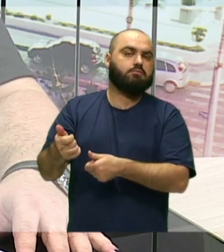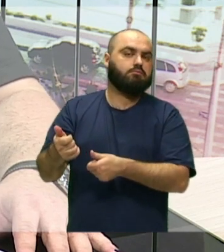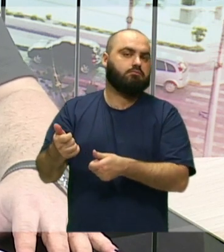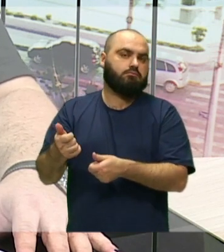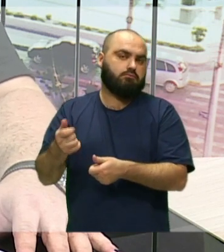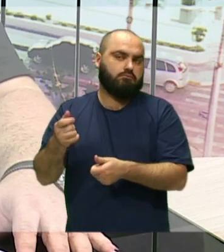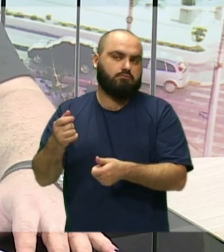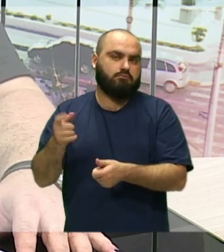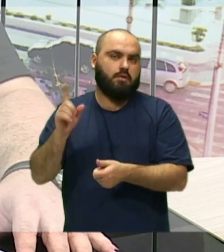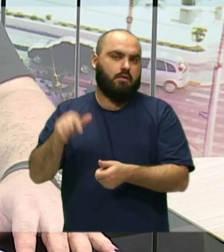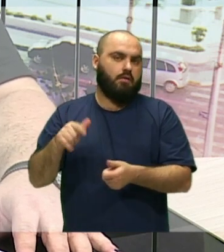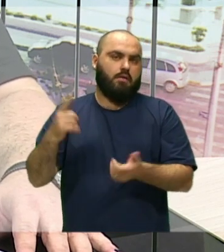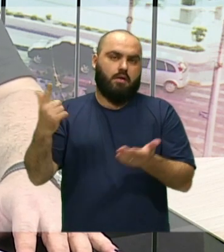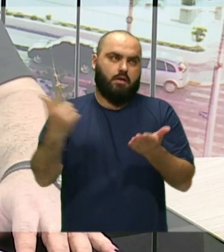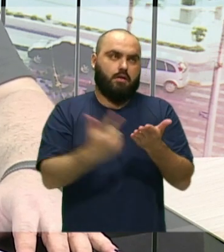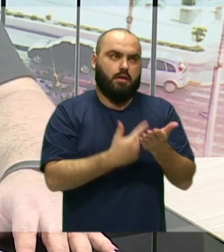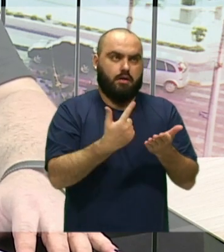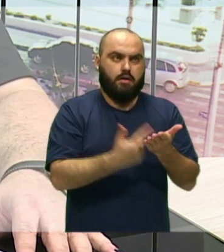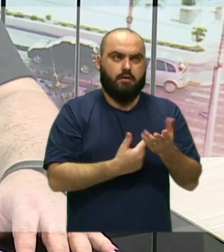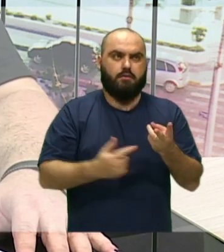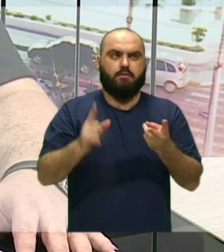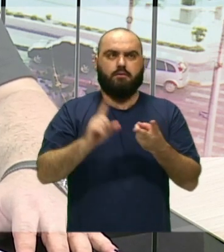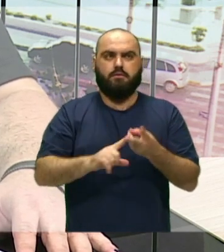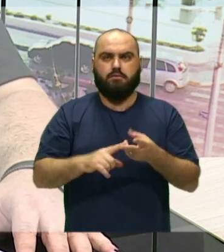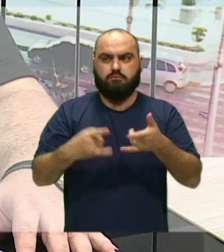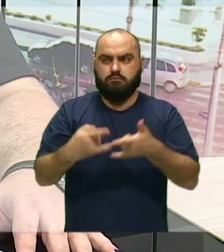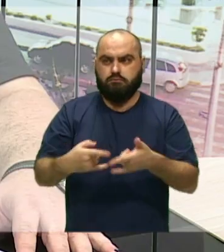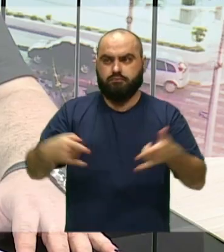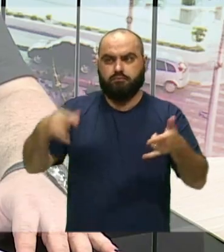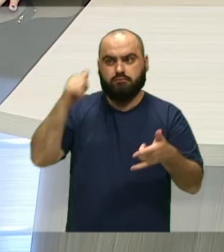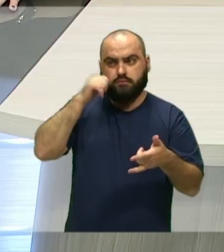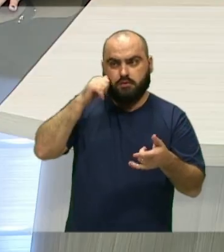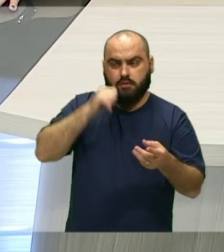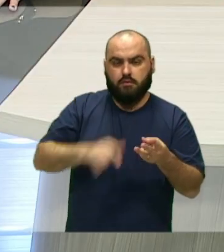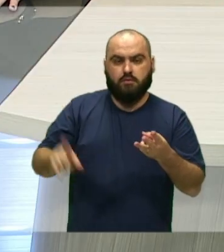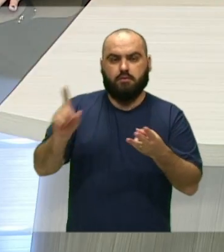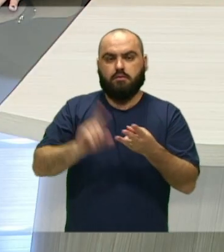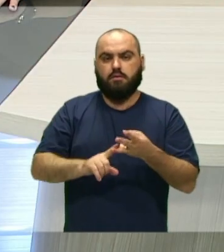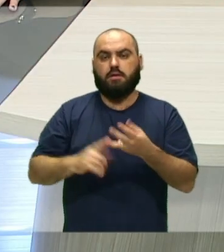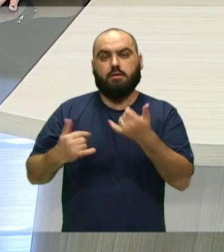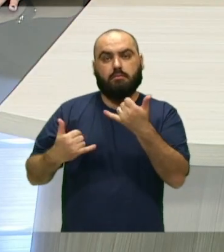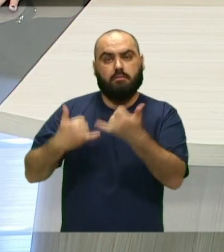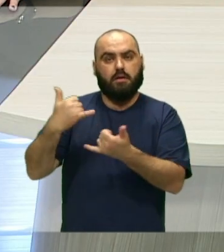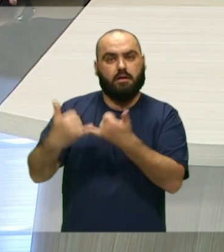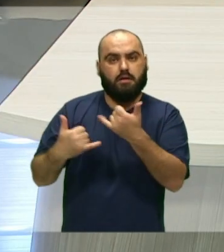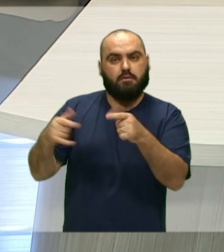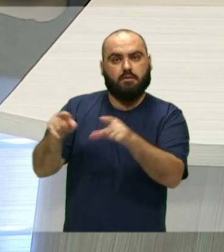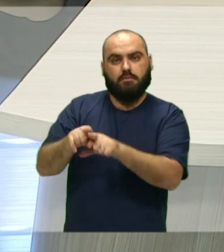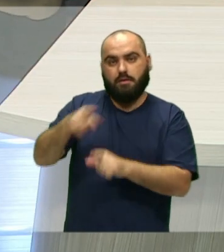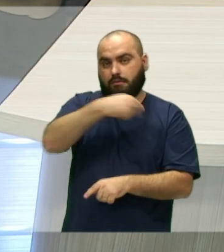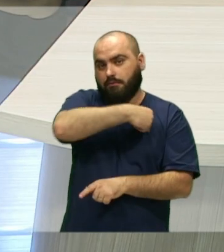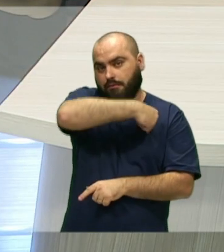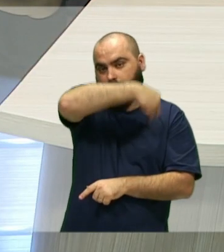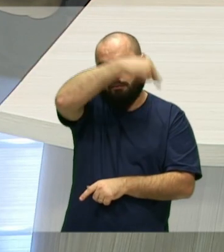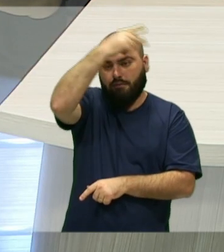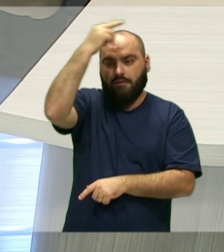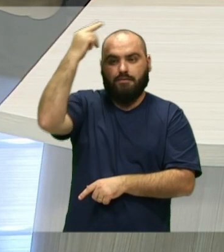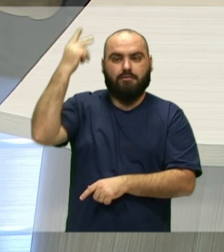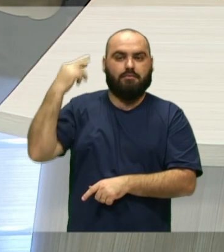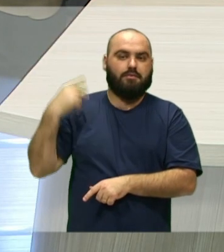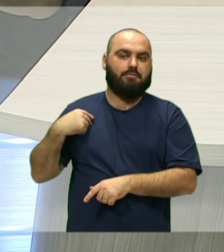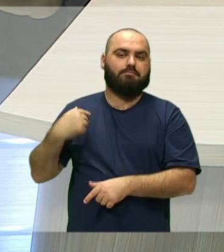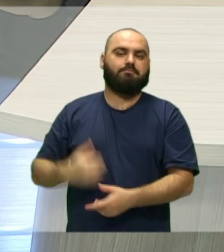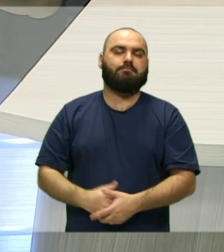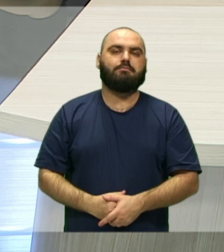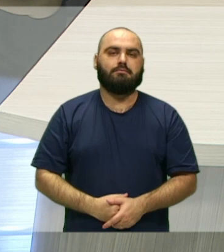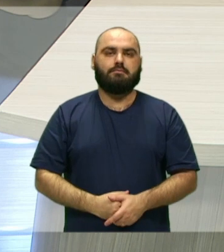caso foi uma campanha de livros uma campanha de absorvente e uma campanha de brinquedo eh pro Natal eh então